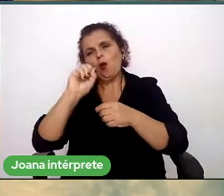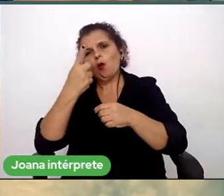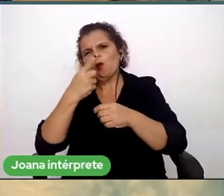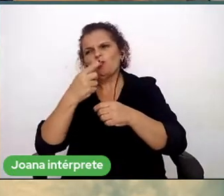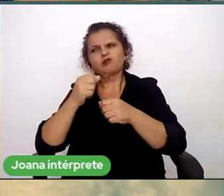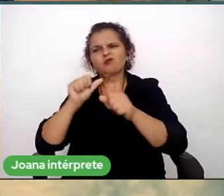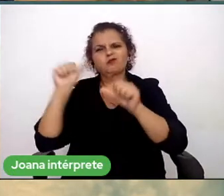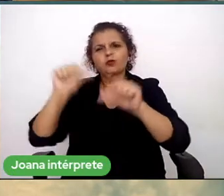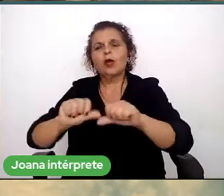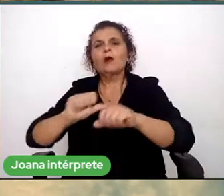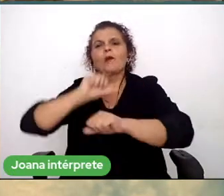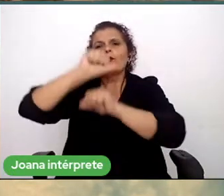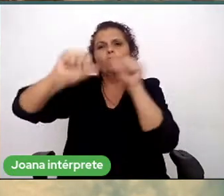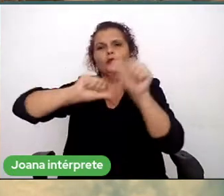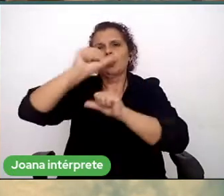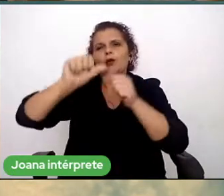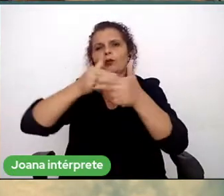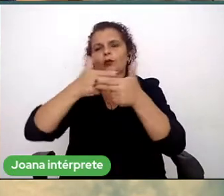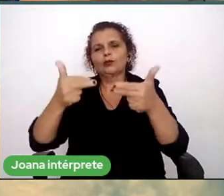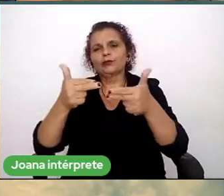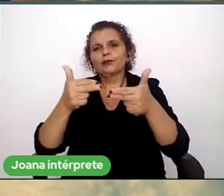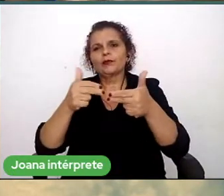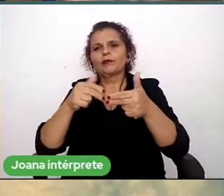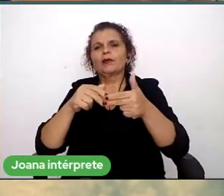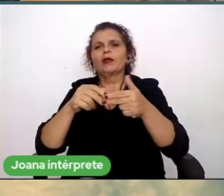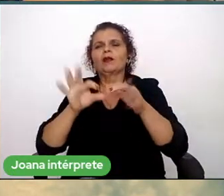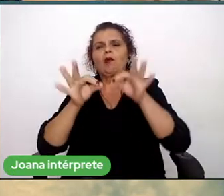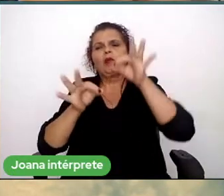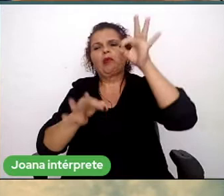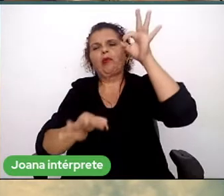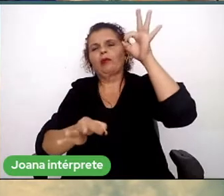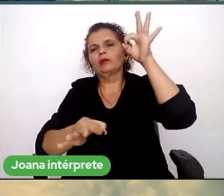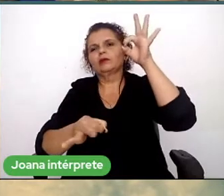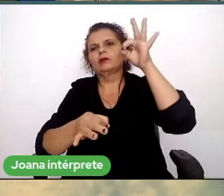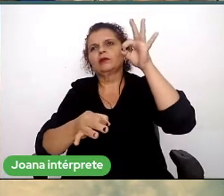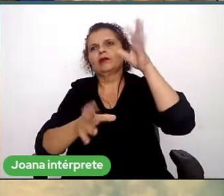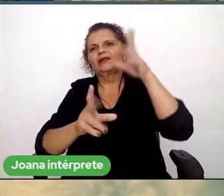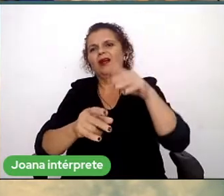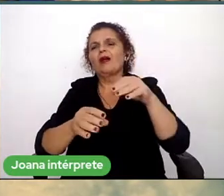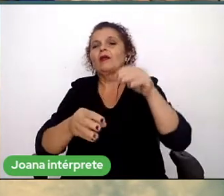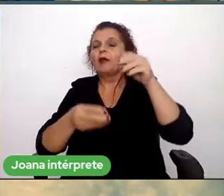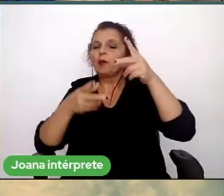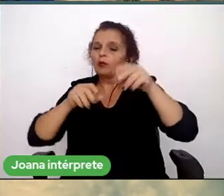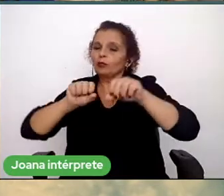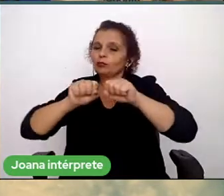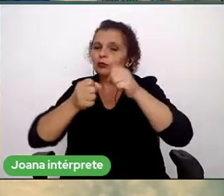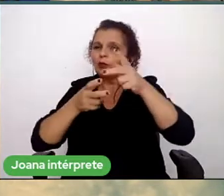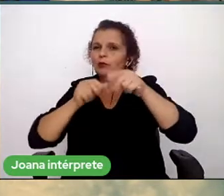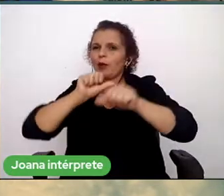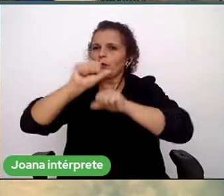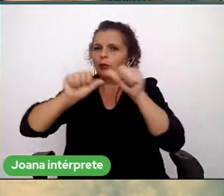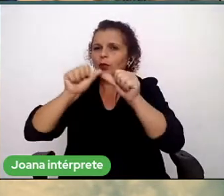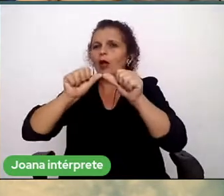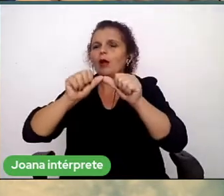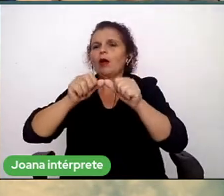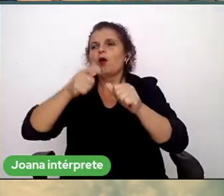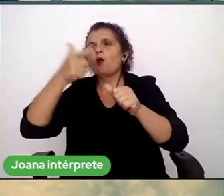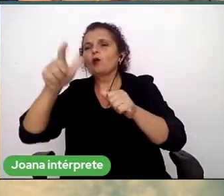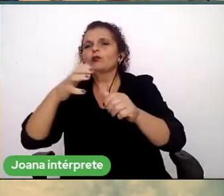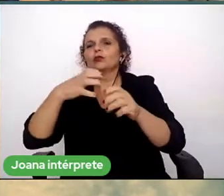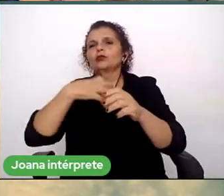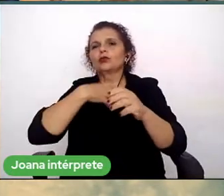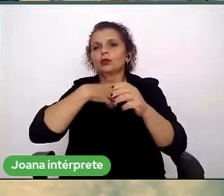não a história na conta tá trabalhando tá muito eu vou trabalhar até certo ponto a gente vai quebrar essa história vai trabalhar numa outra frente